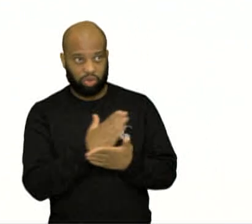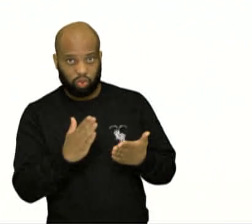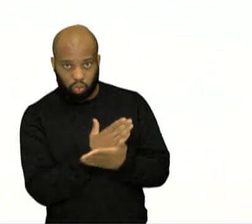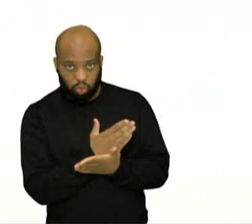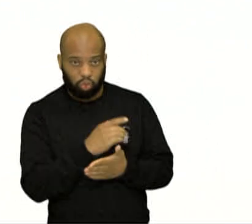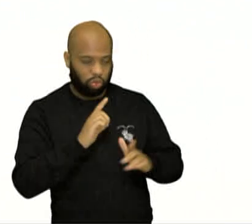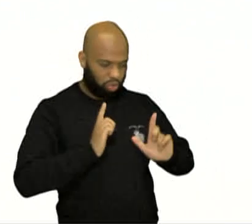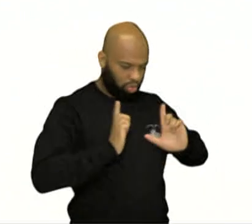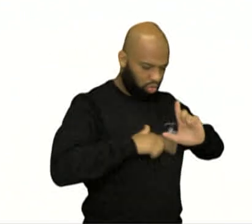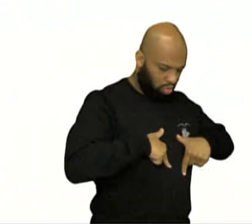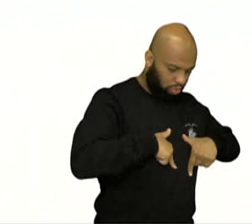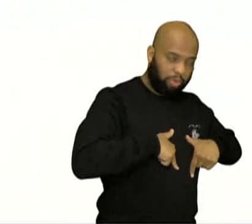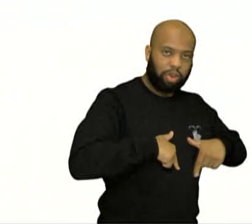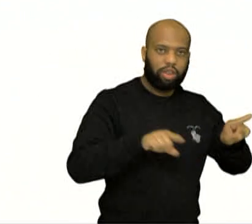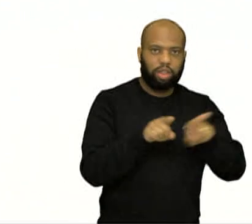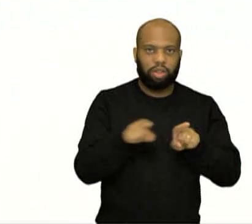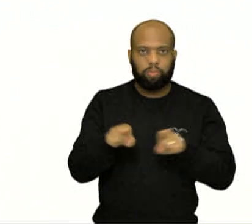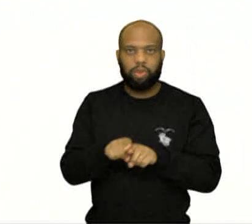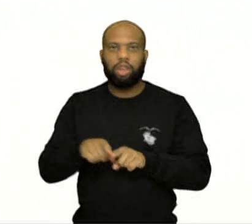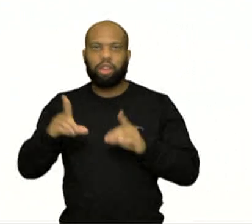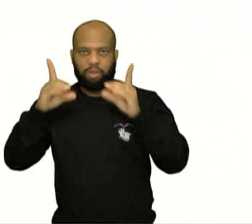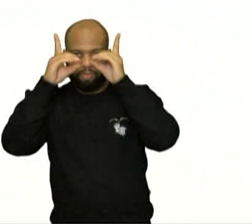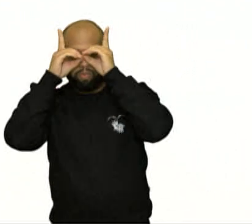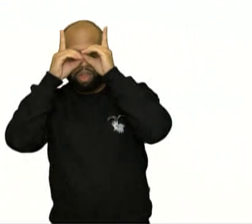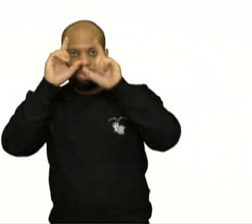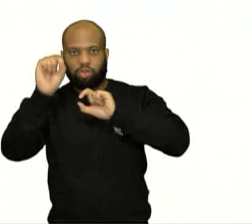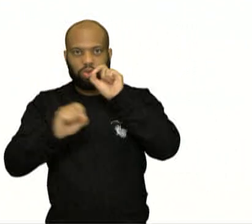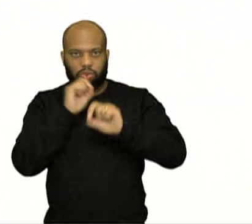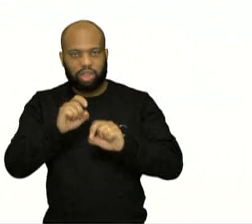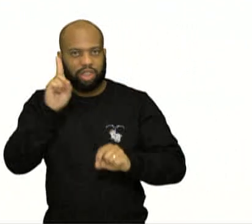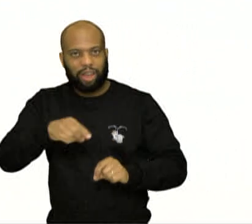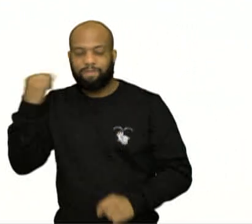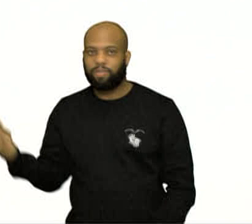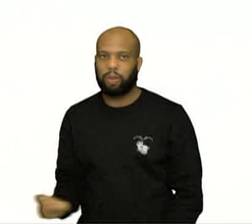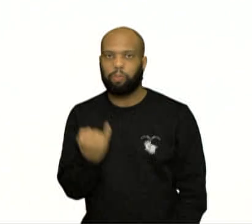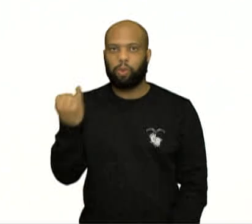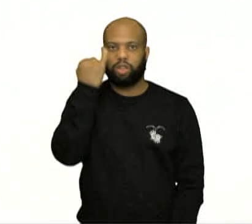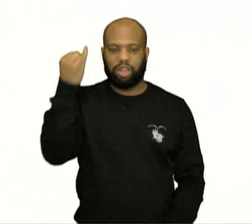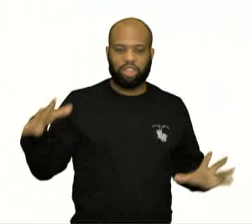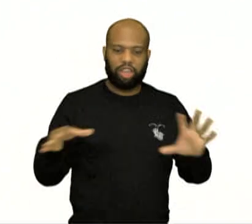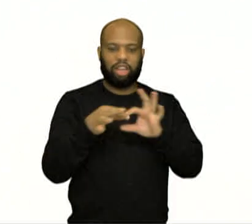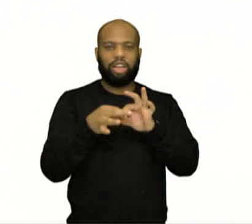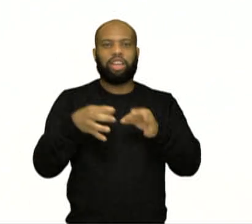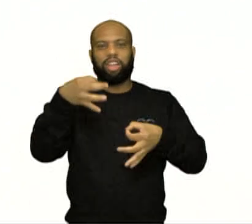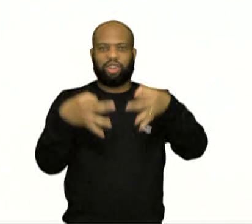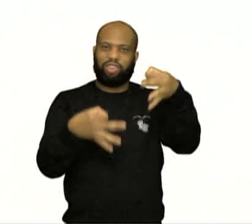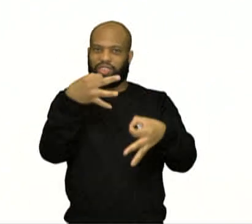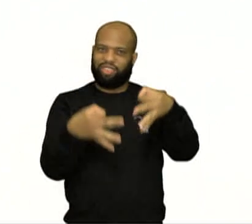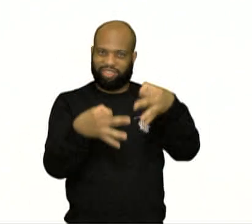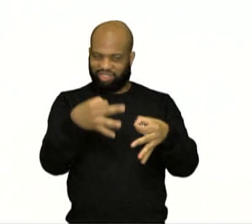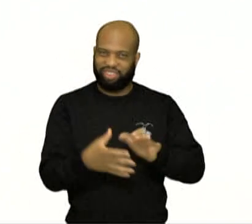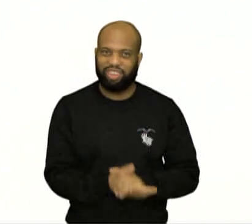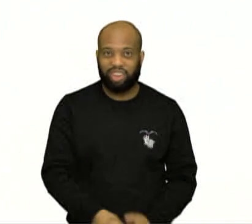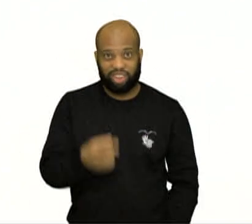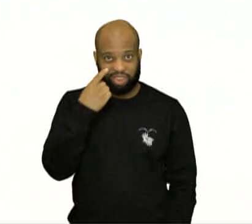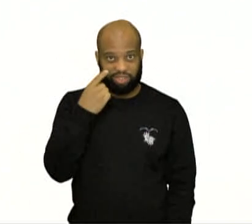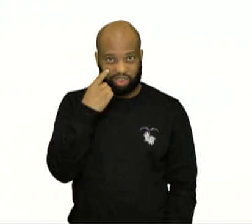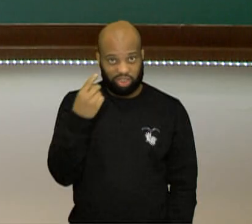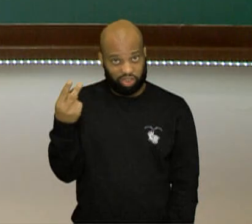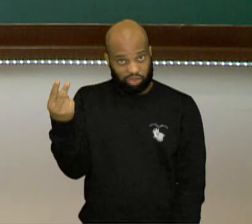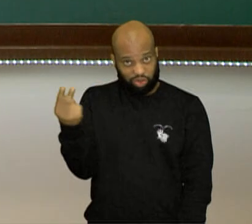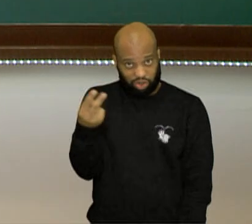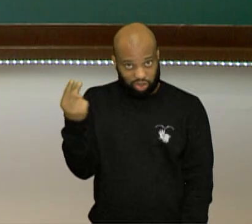Batman. É parte integrante da Liga da Justiça. Viram as duas